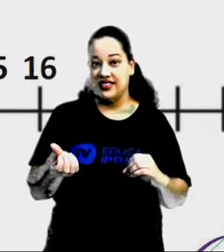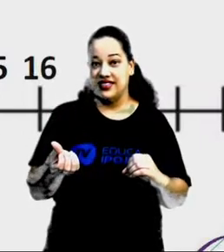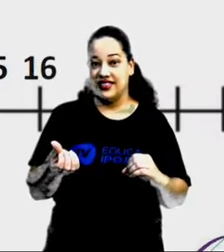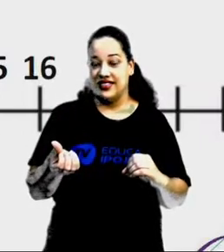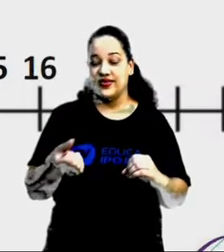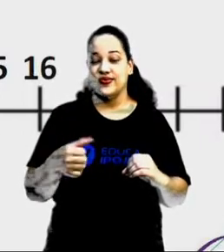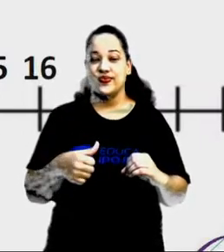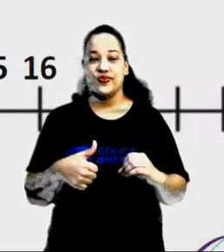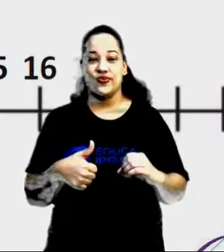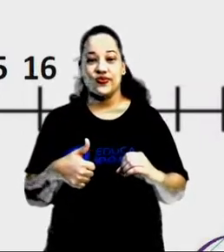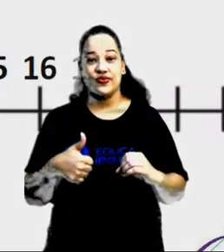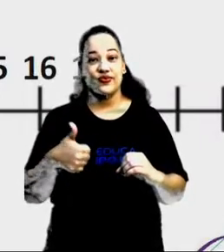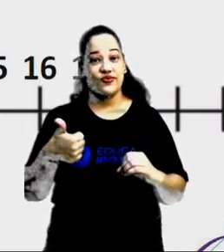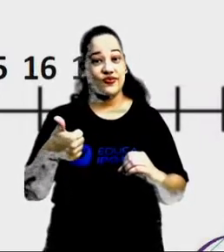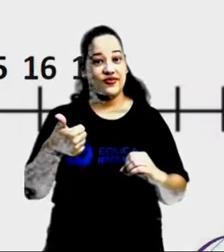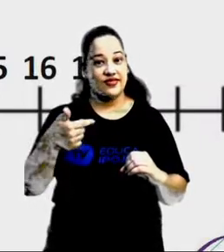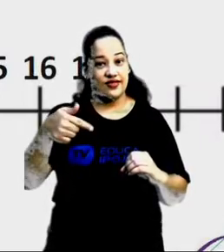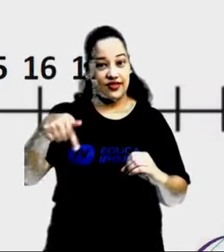dezesseis,